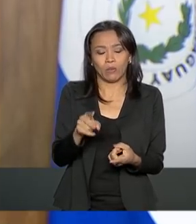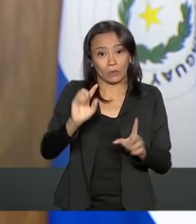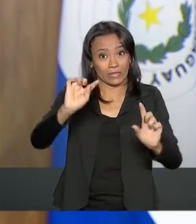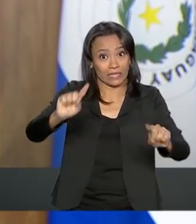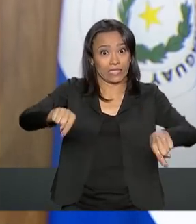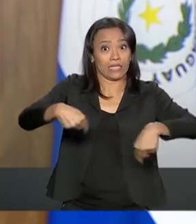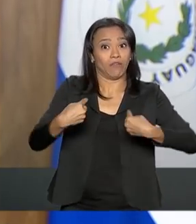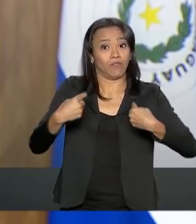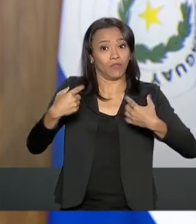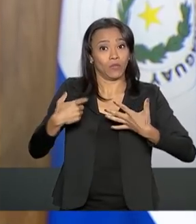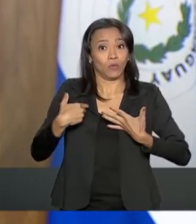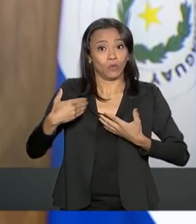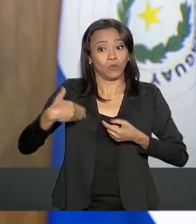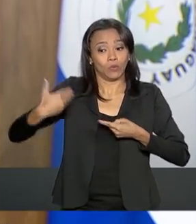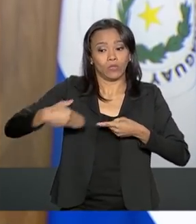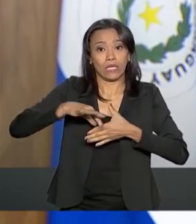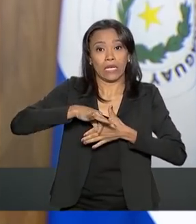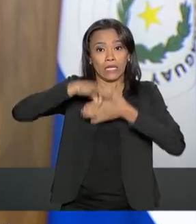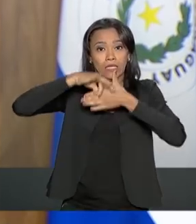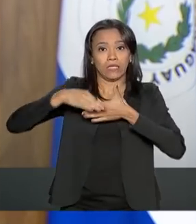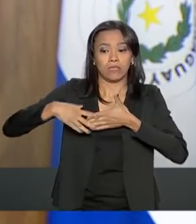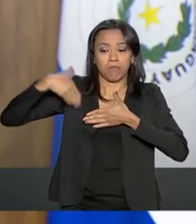das lideranças que hoje